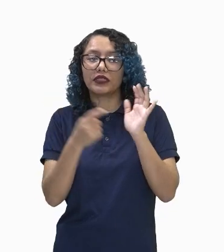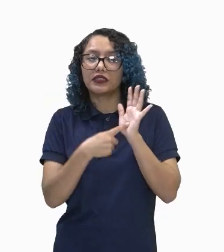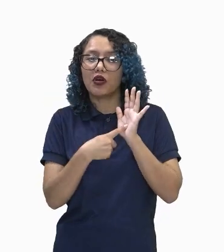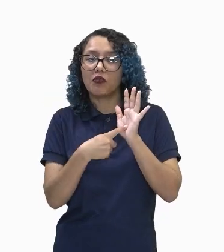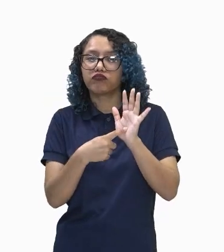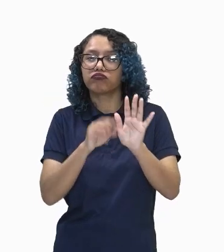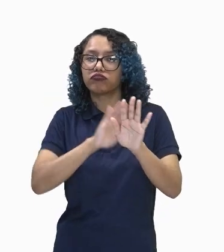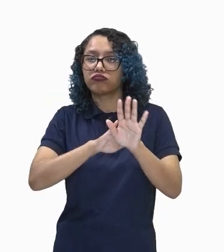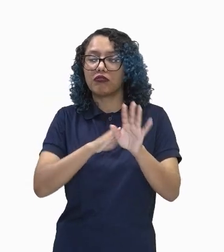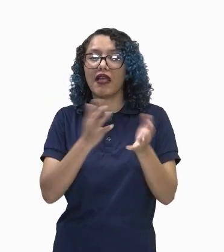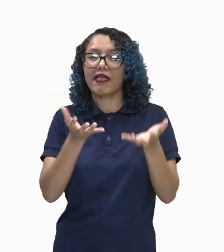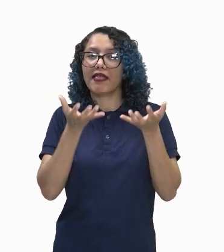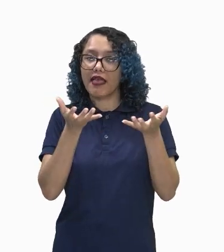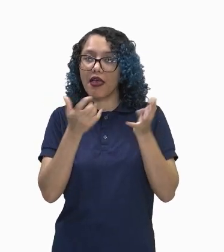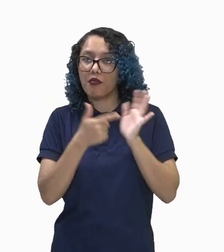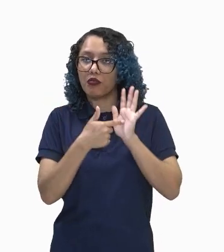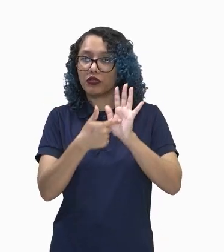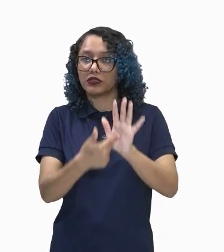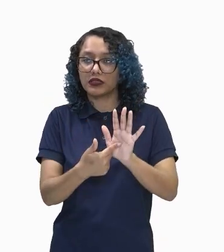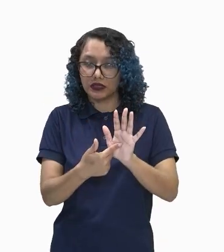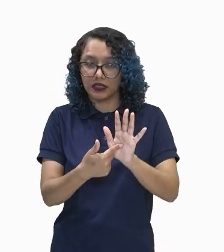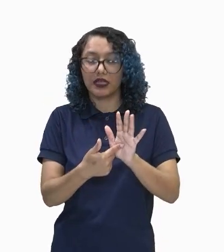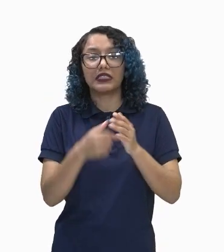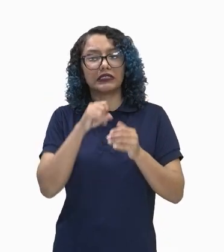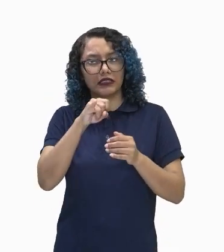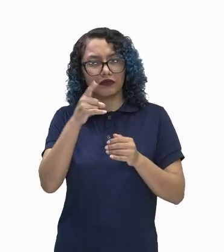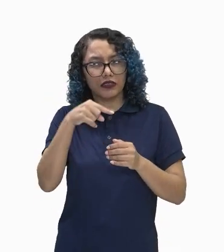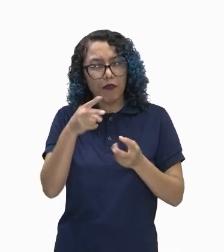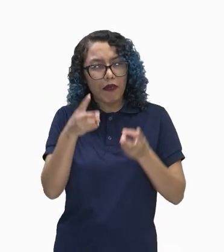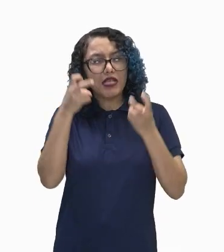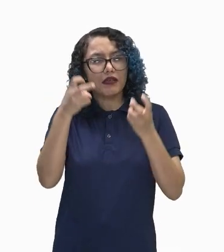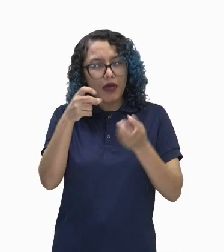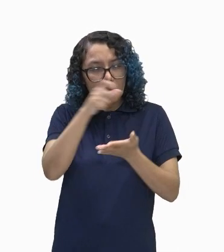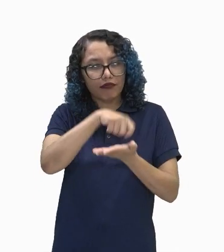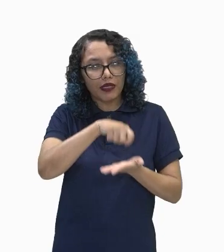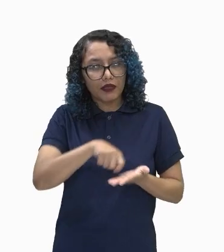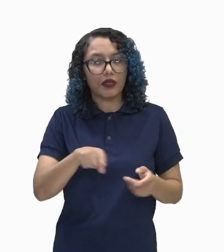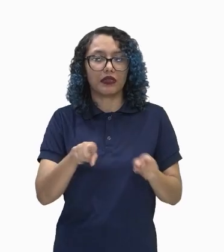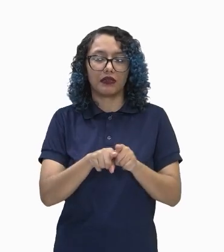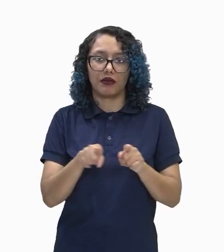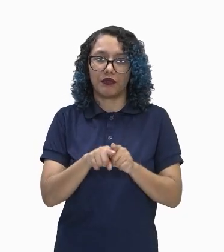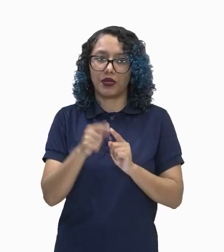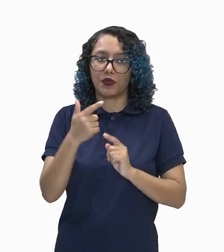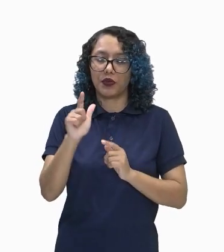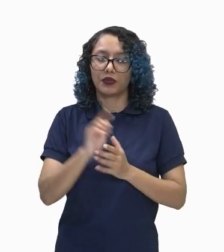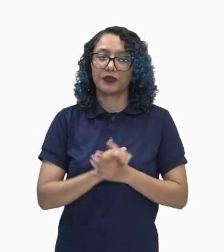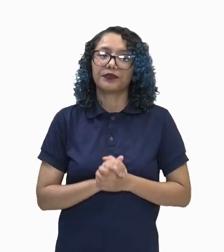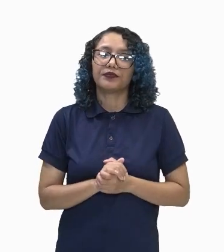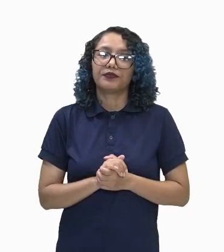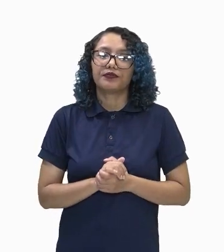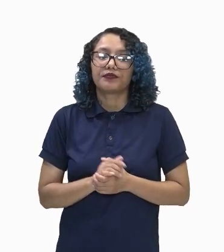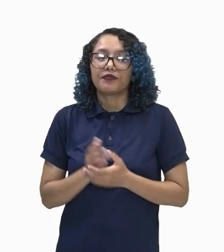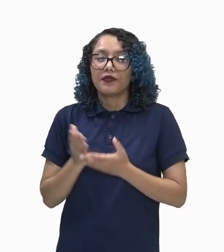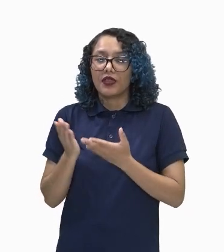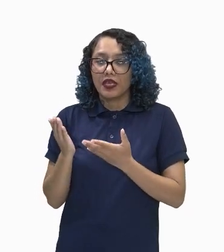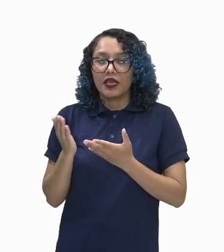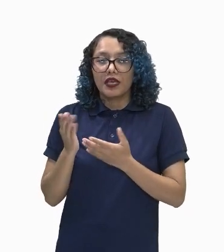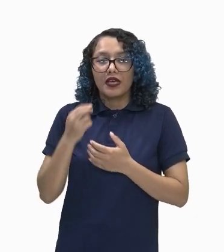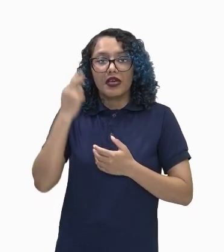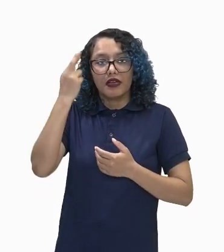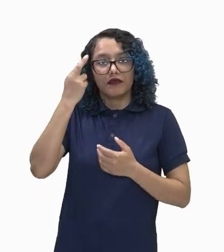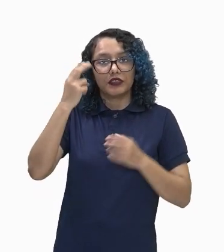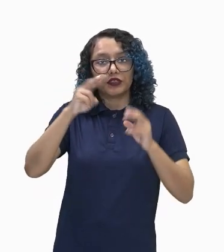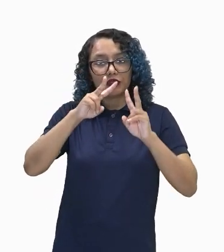consegue identificar, você toma nota disso, ok? E também refletir sobre a